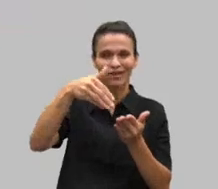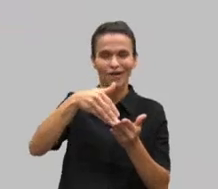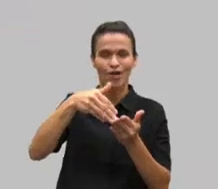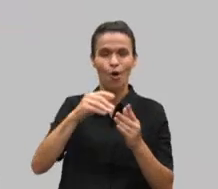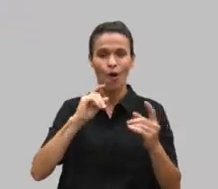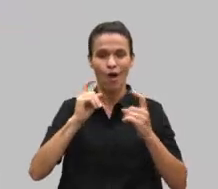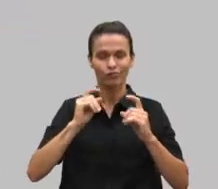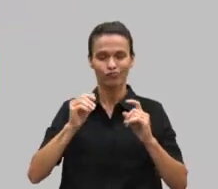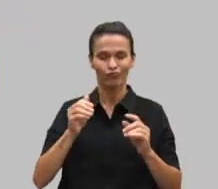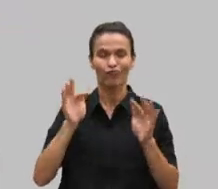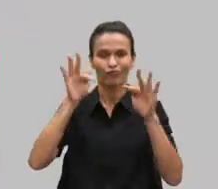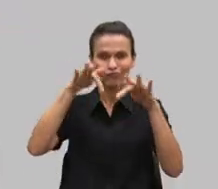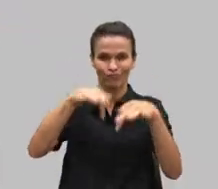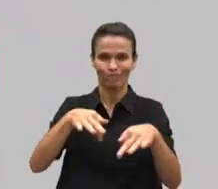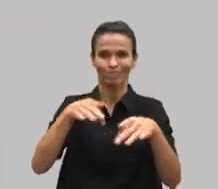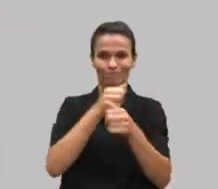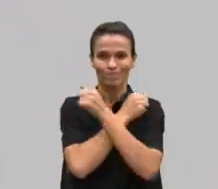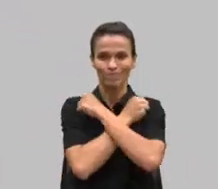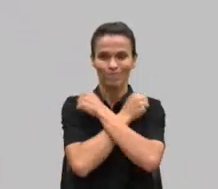a todos